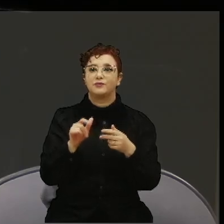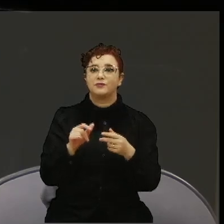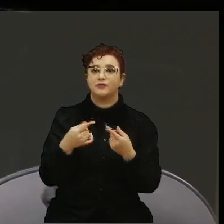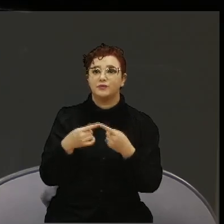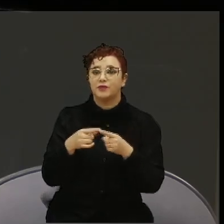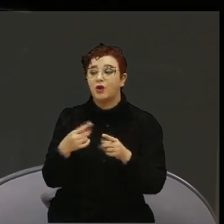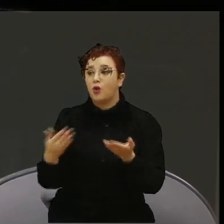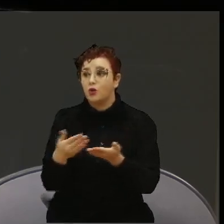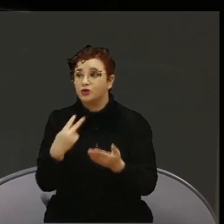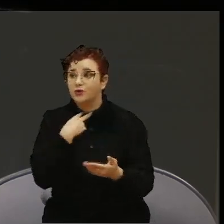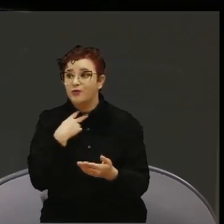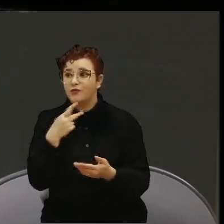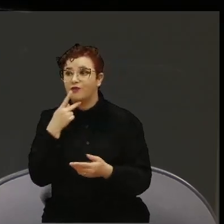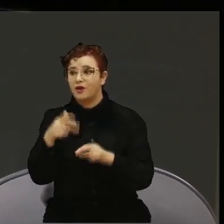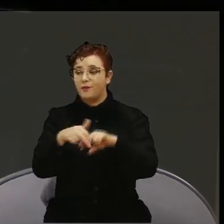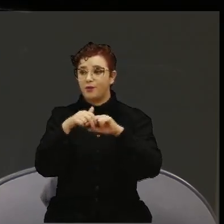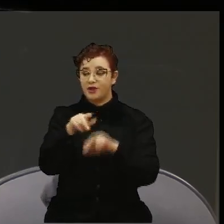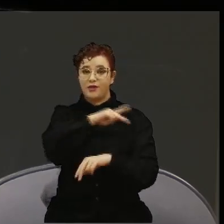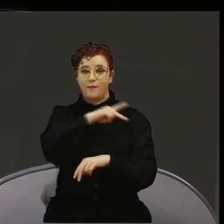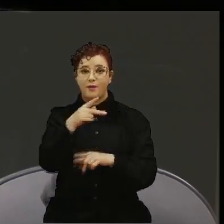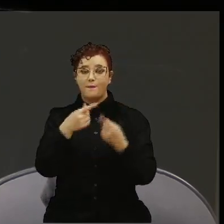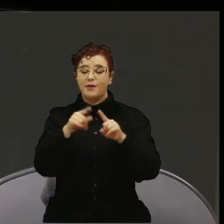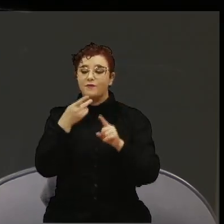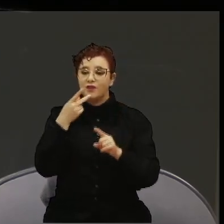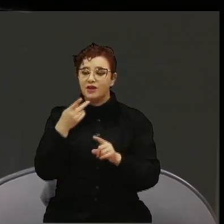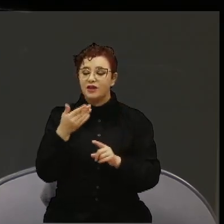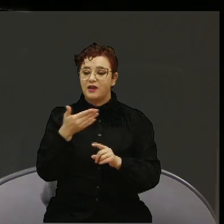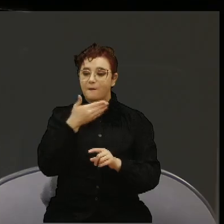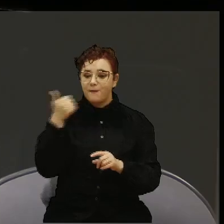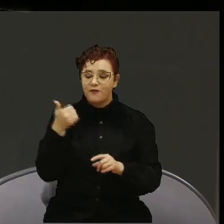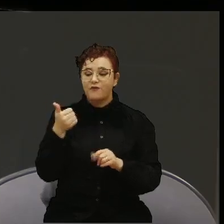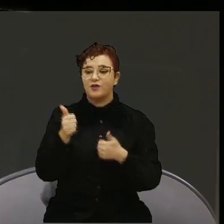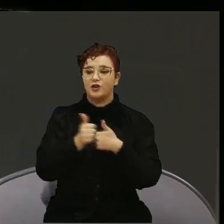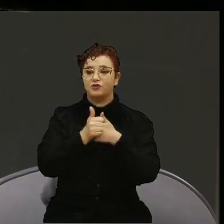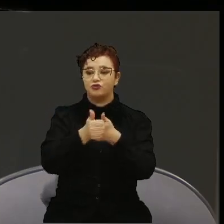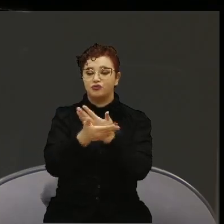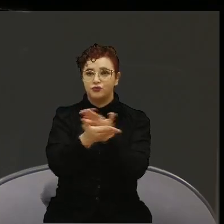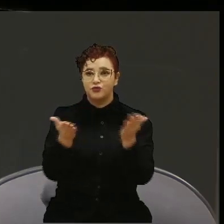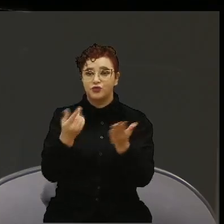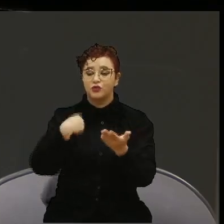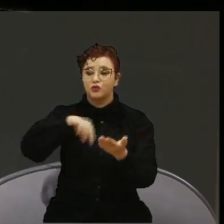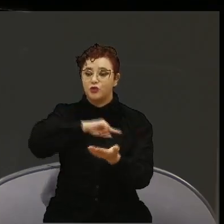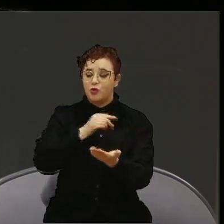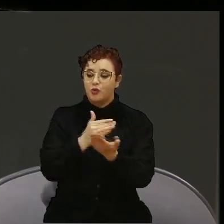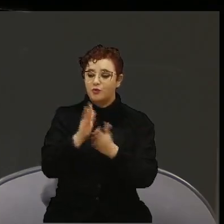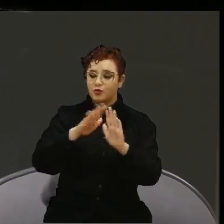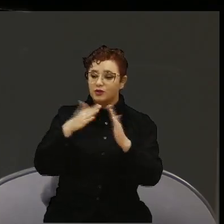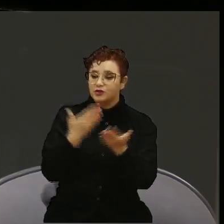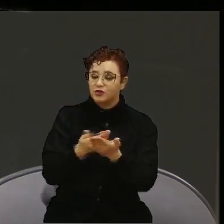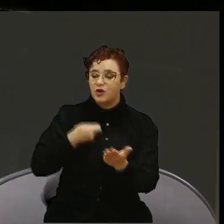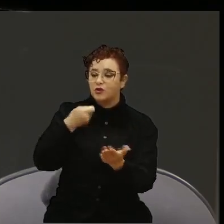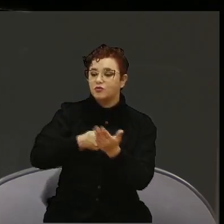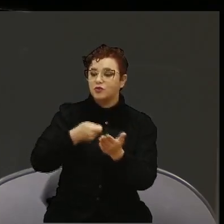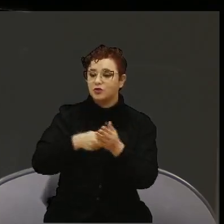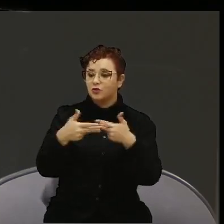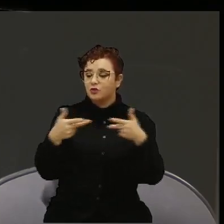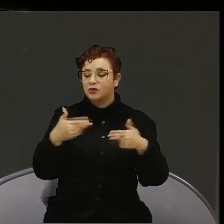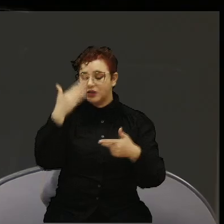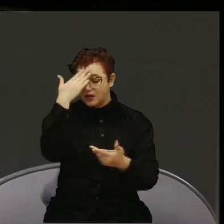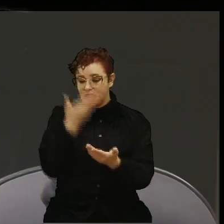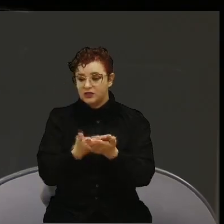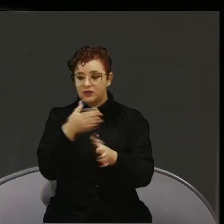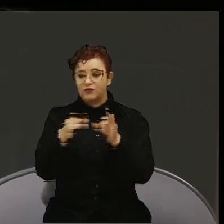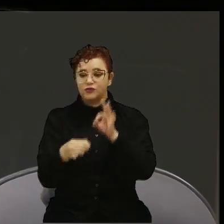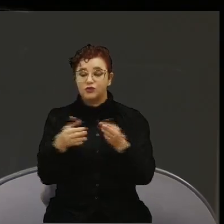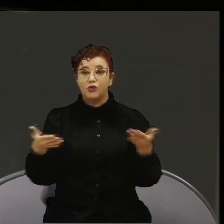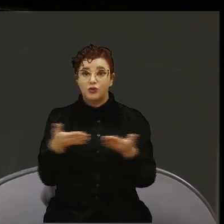presidência, mas eu falo, para nós é um privilégio contar com vocês. Porque a gente começou também na escola militando por coisas que nós entendíamos justas e hoje estamos aqui